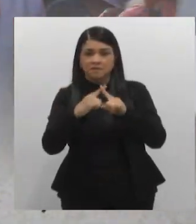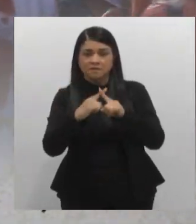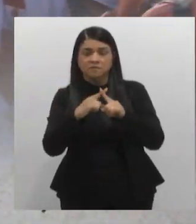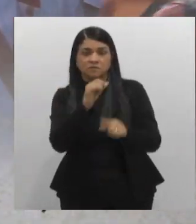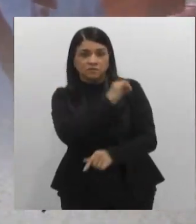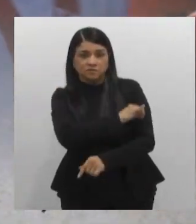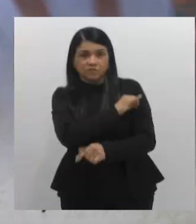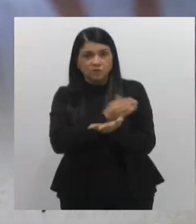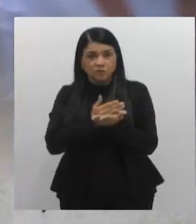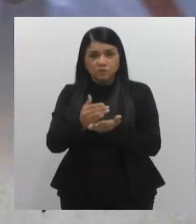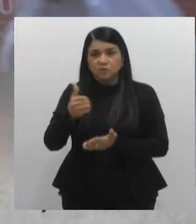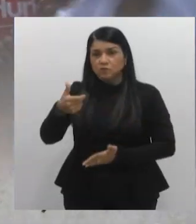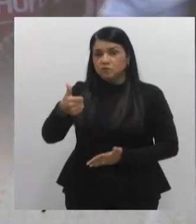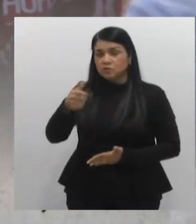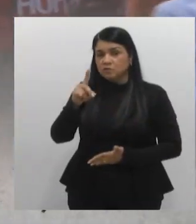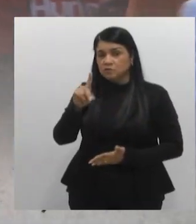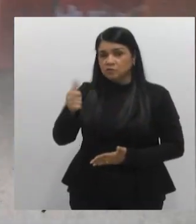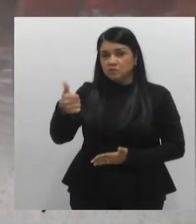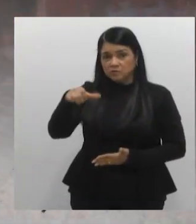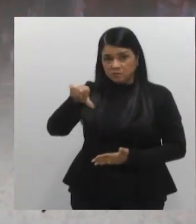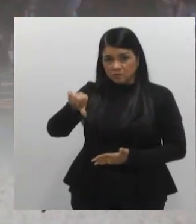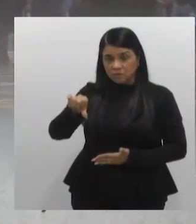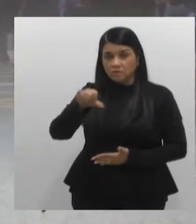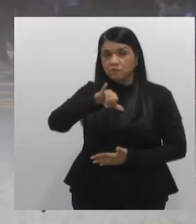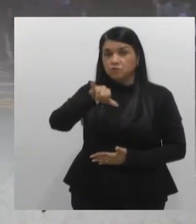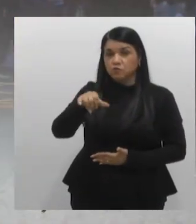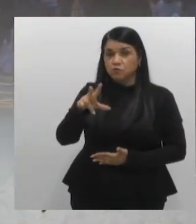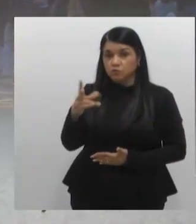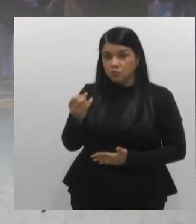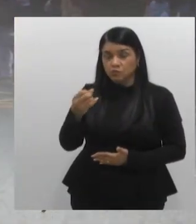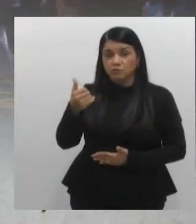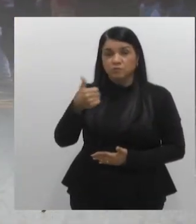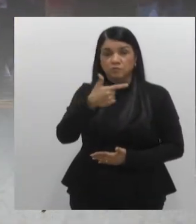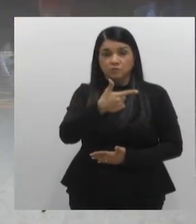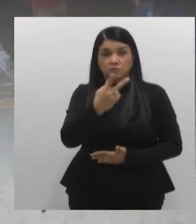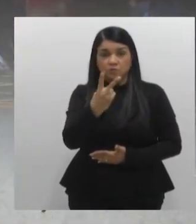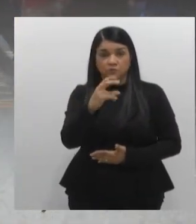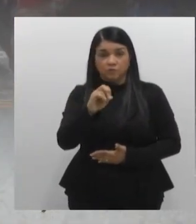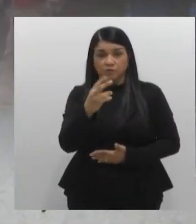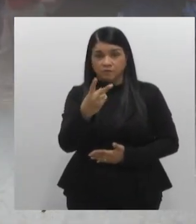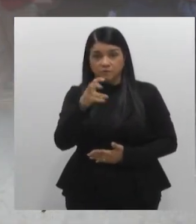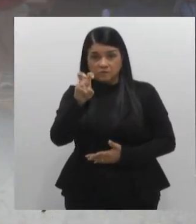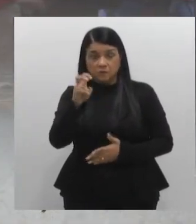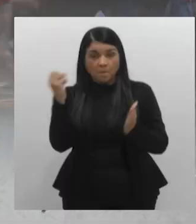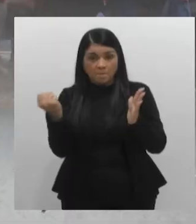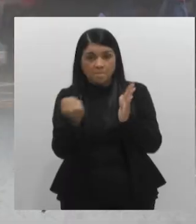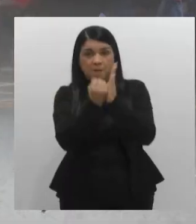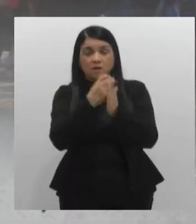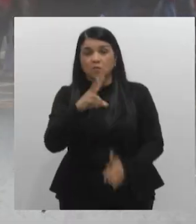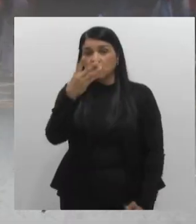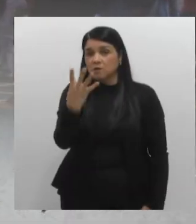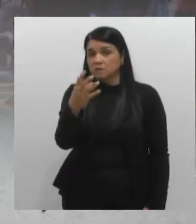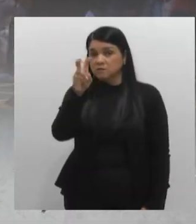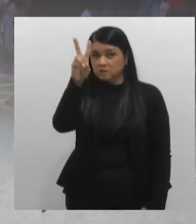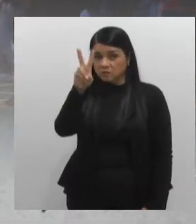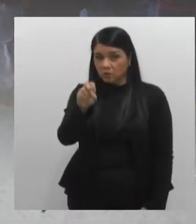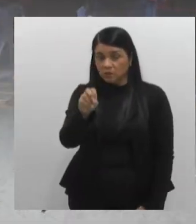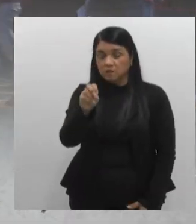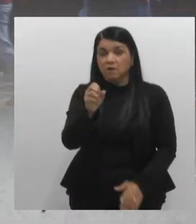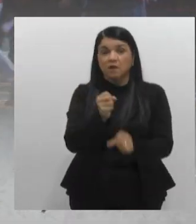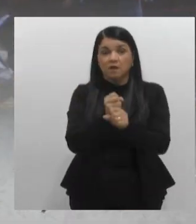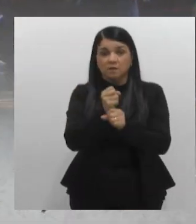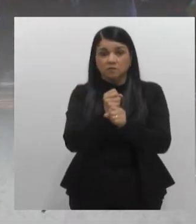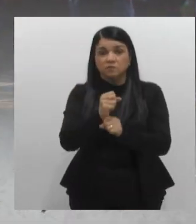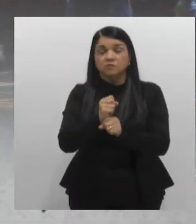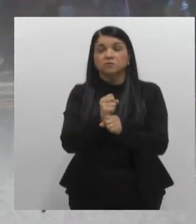dia 19 de julho de 2025, data que marca os 450 anos da criação da prelazia de São